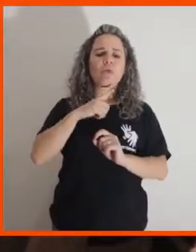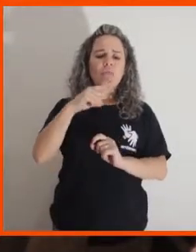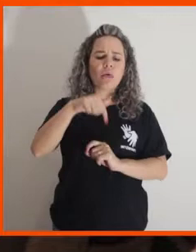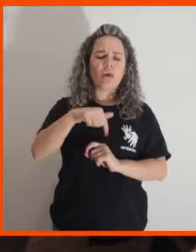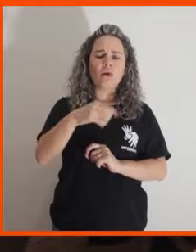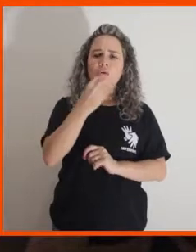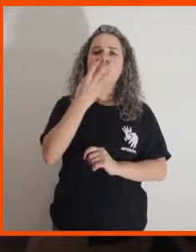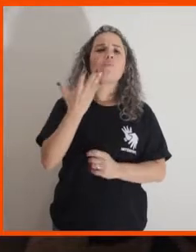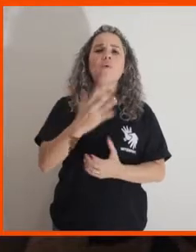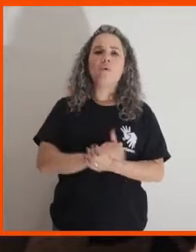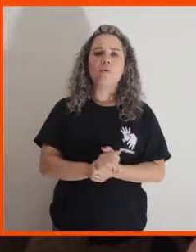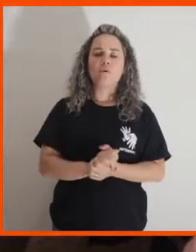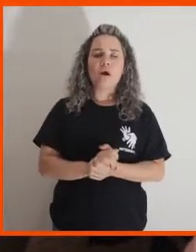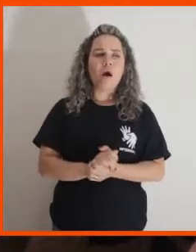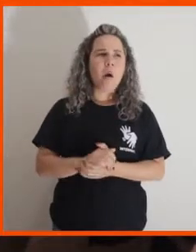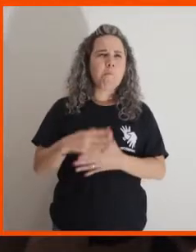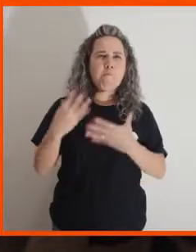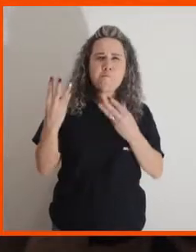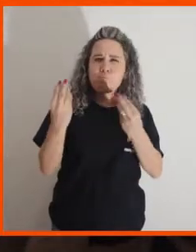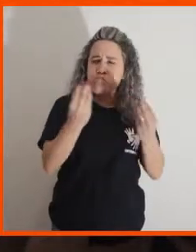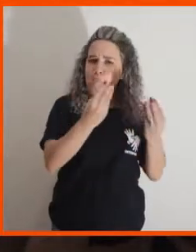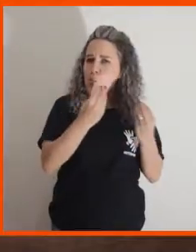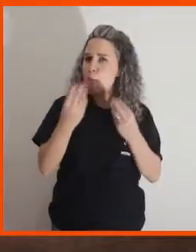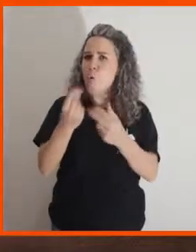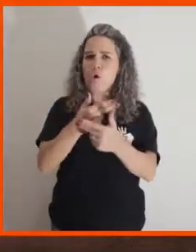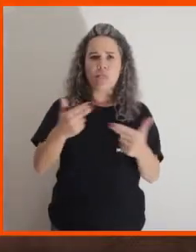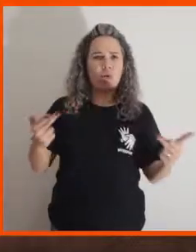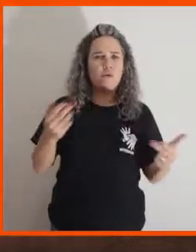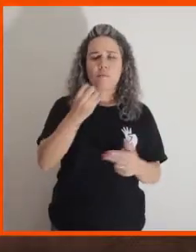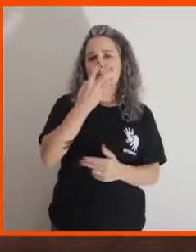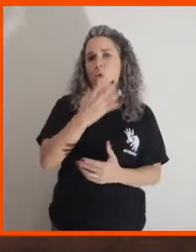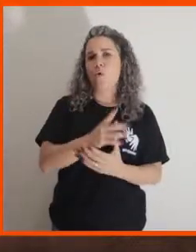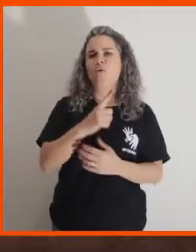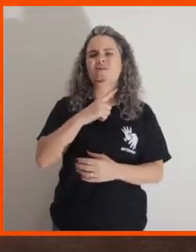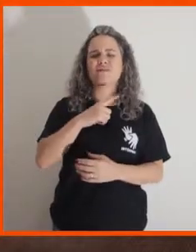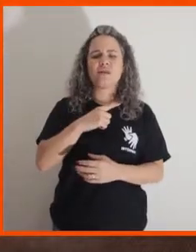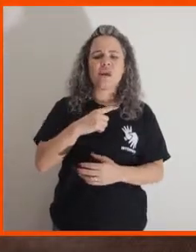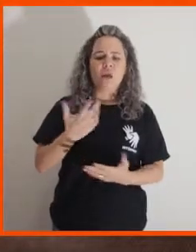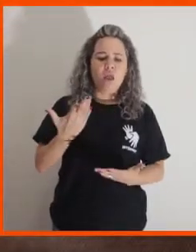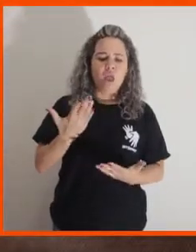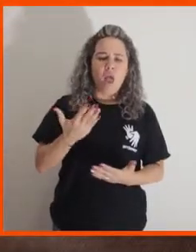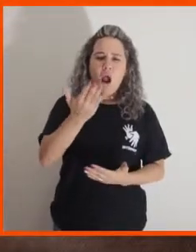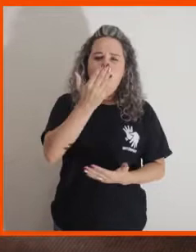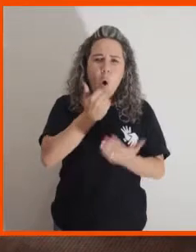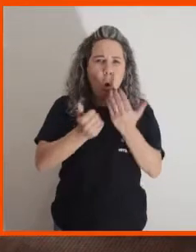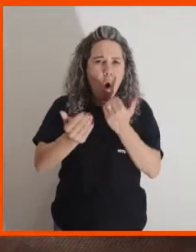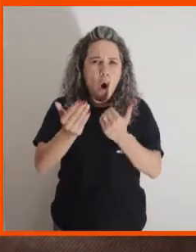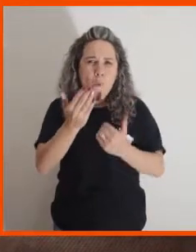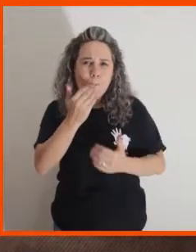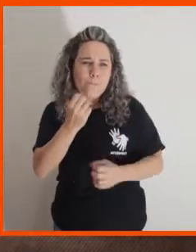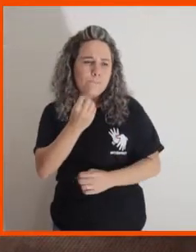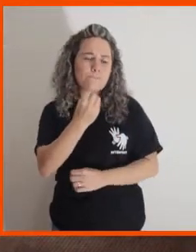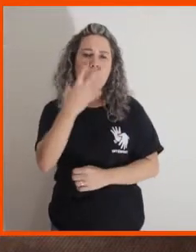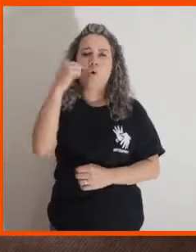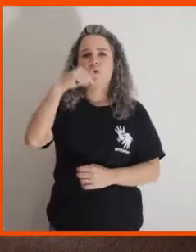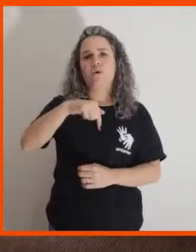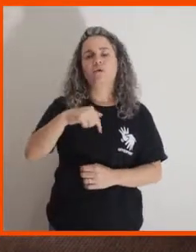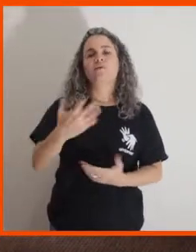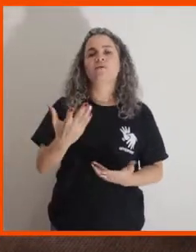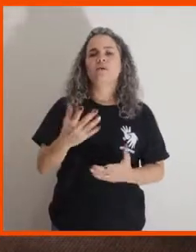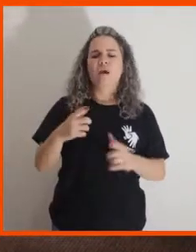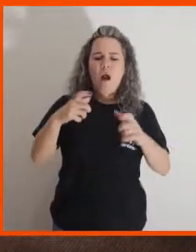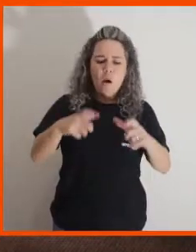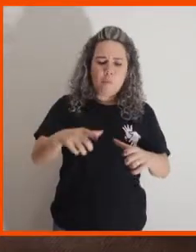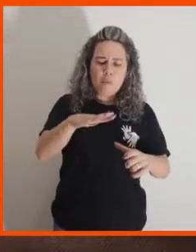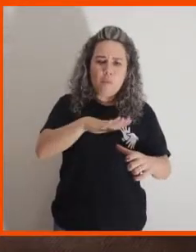muita coisa boa, muita coisa boa. Tem as tradições, tem muita comida boa. É um povoado muito